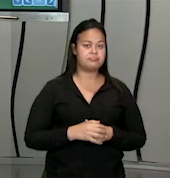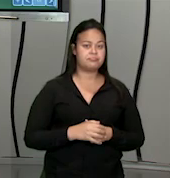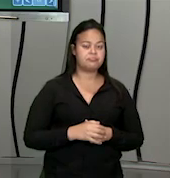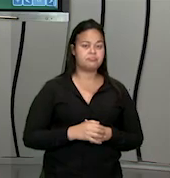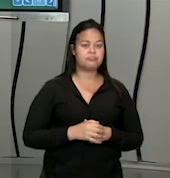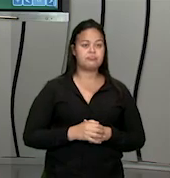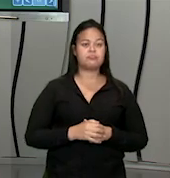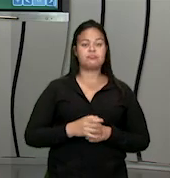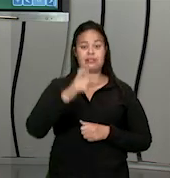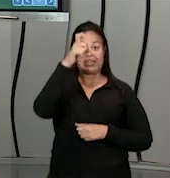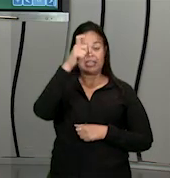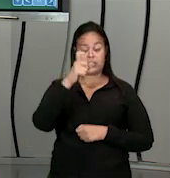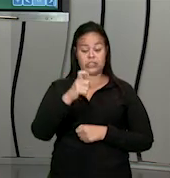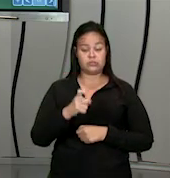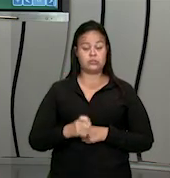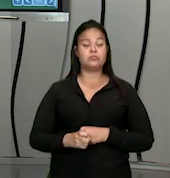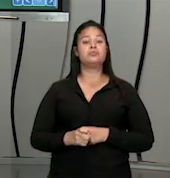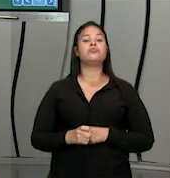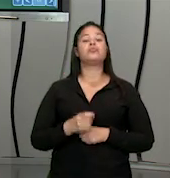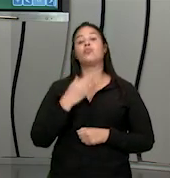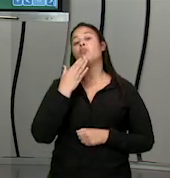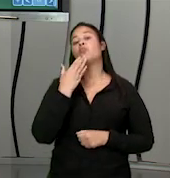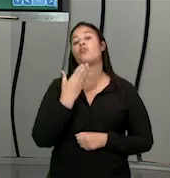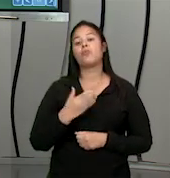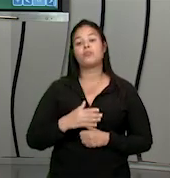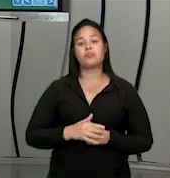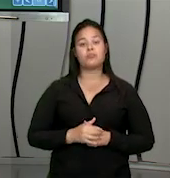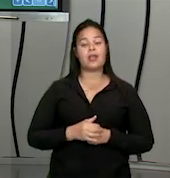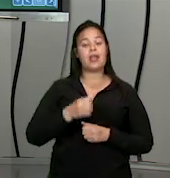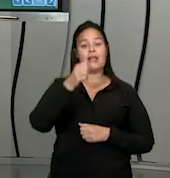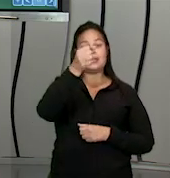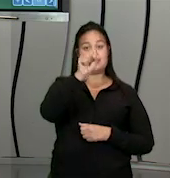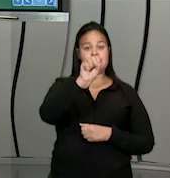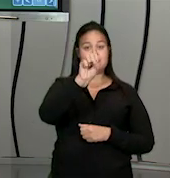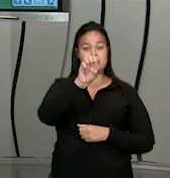Esse eixo, nós vamos chamá-lo de seno.